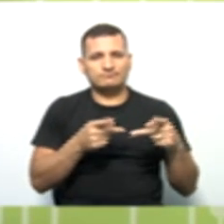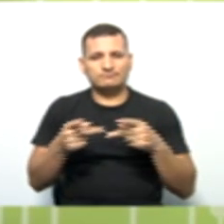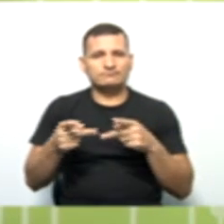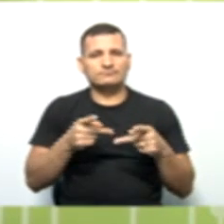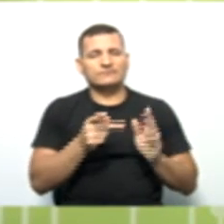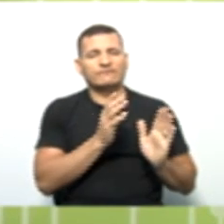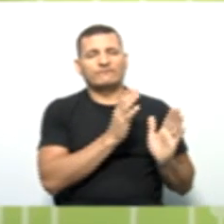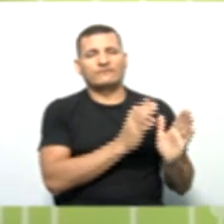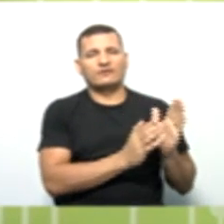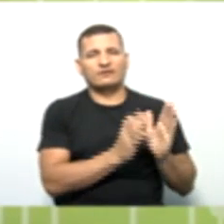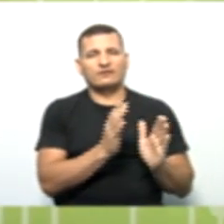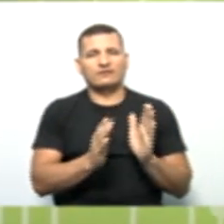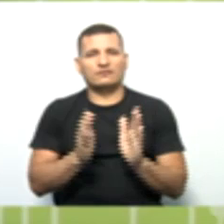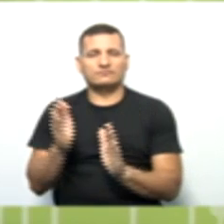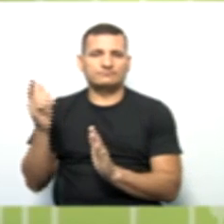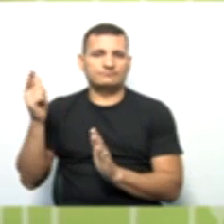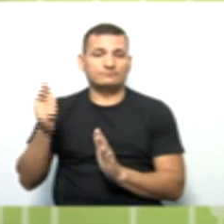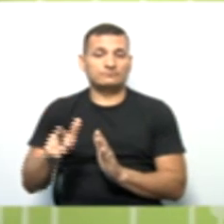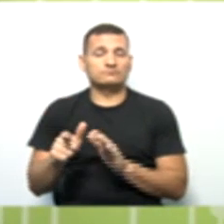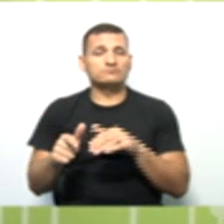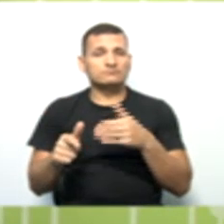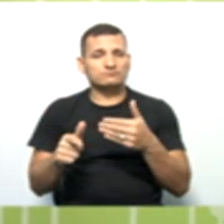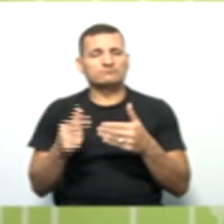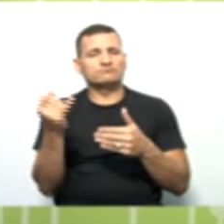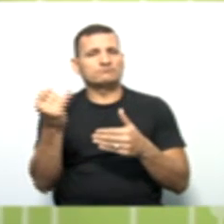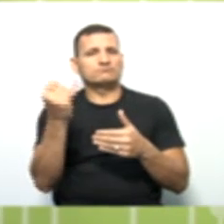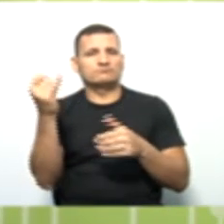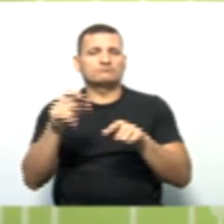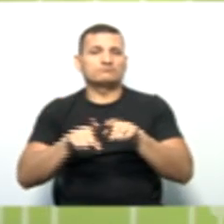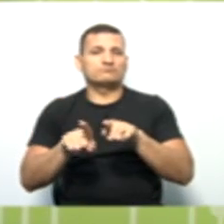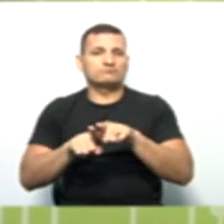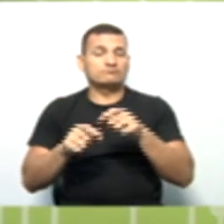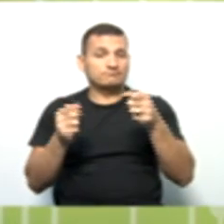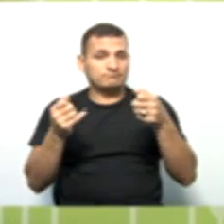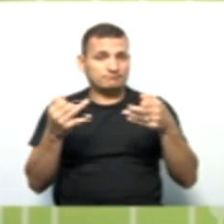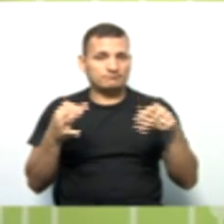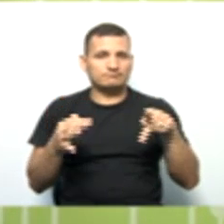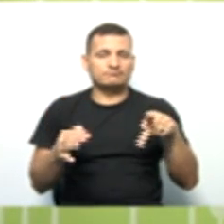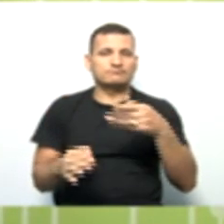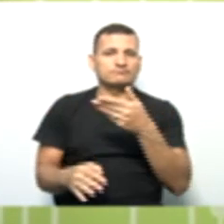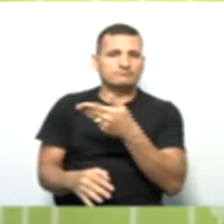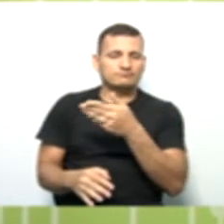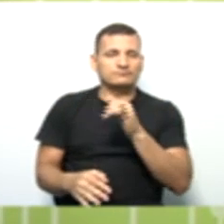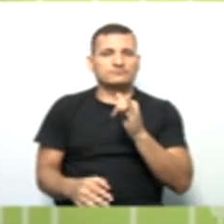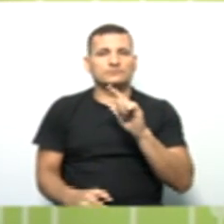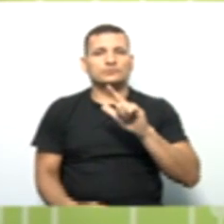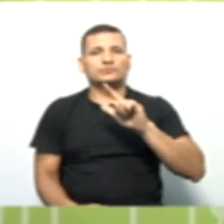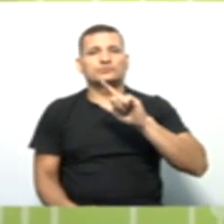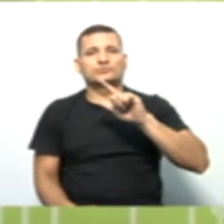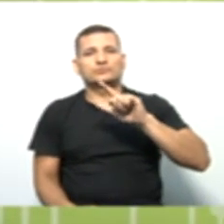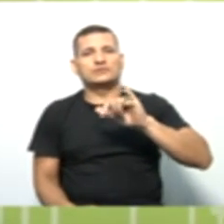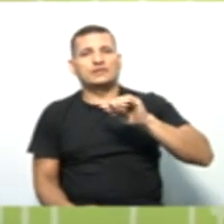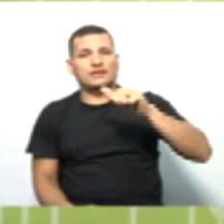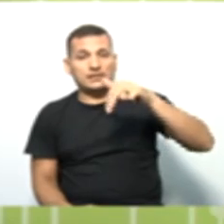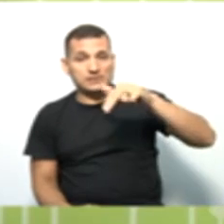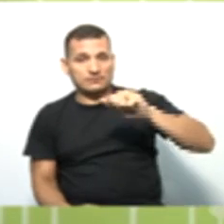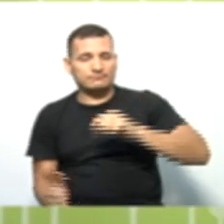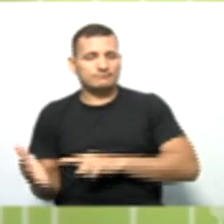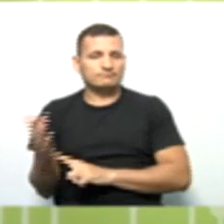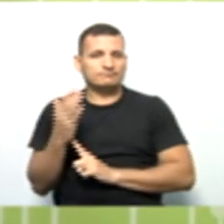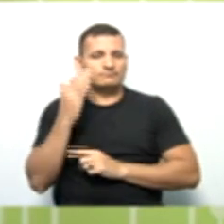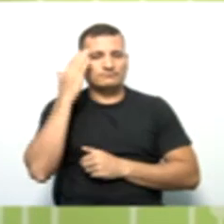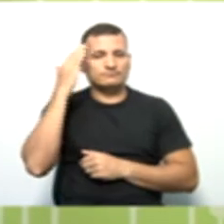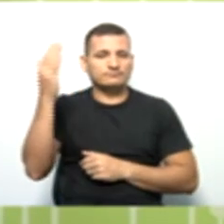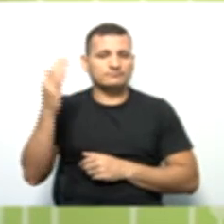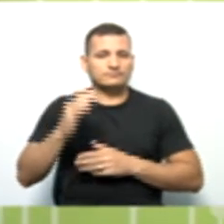fases novamente, tá? Então, também essa importância que a professora bem falou aqui, a professora Juliana, que está contribuindo. Muito obrigado, tá, professora?